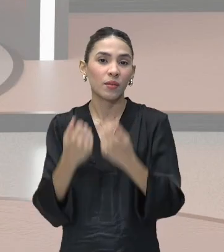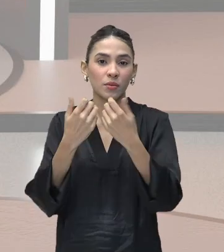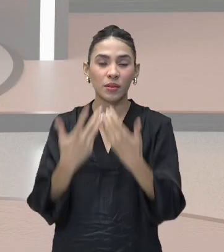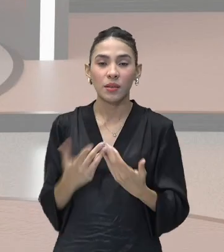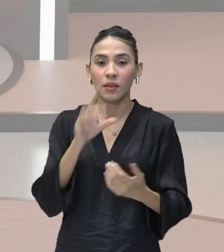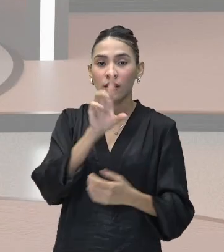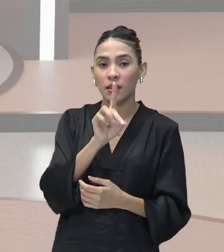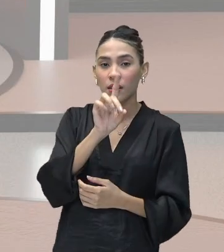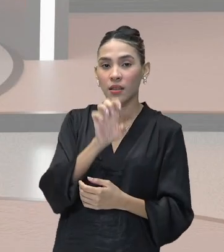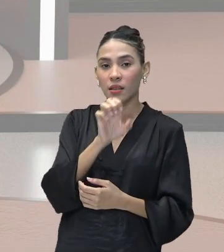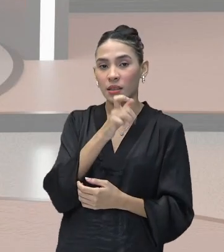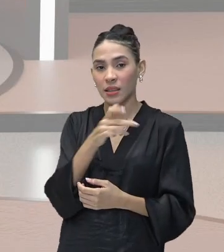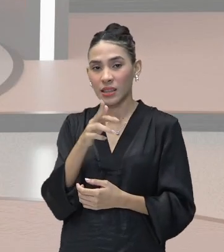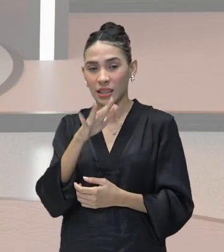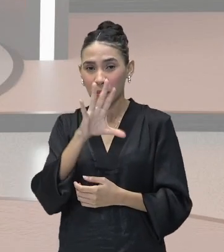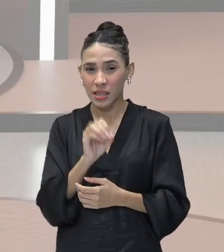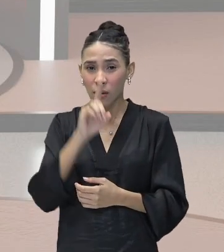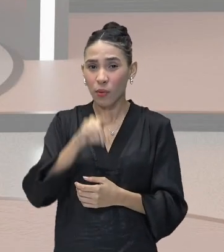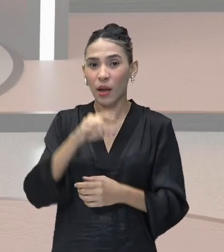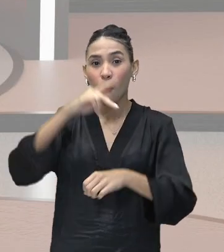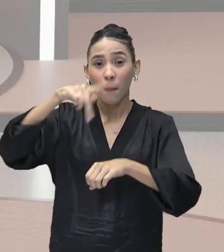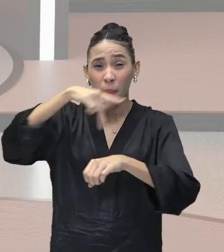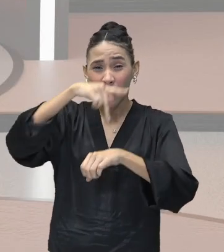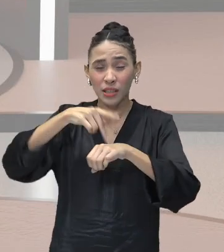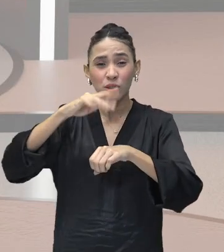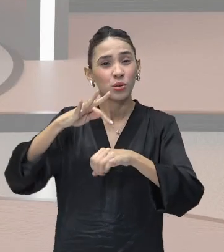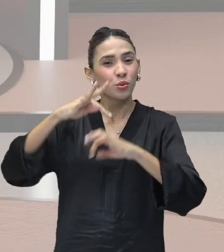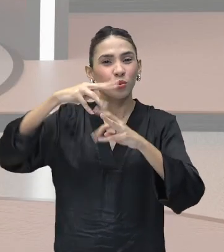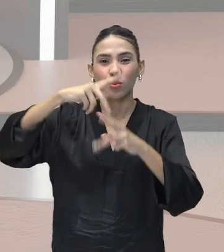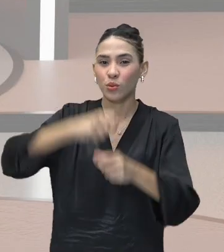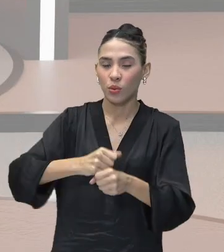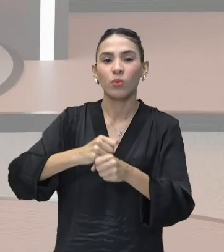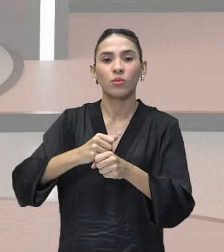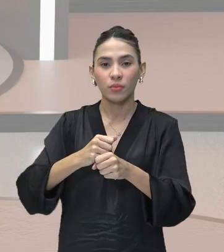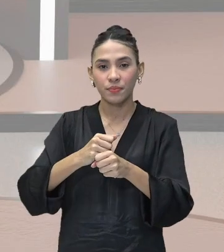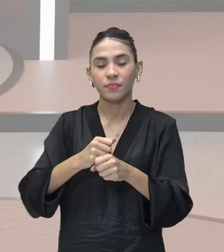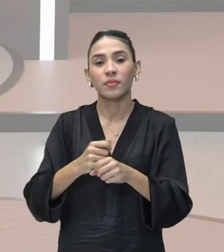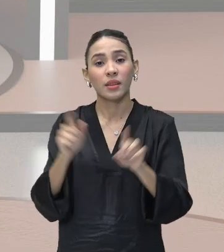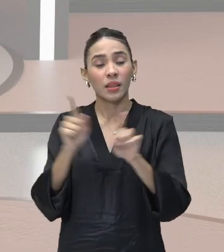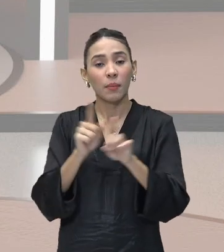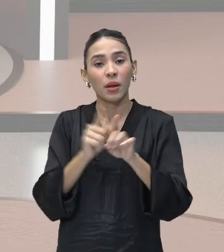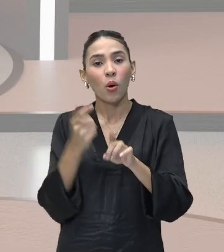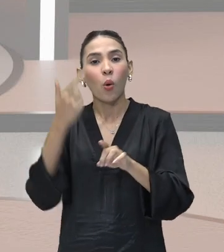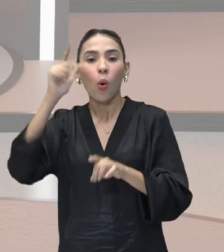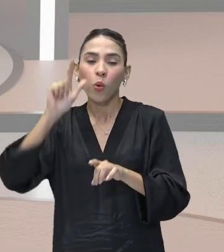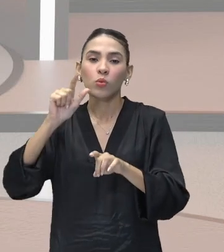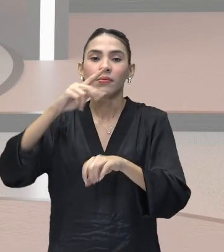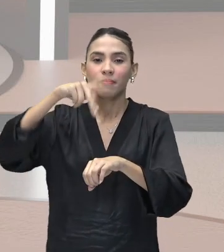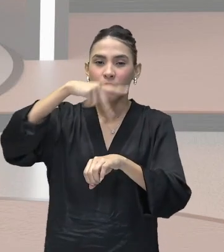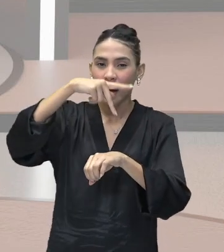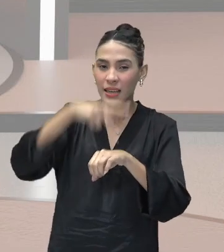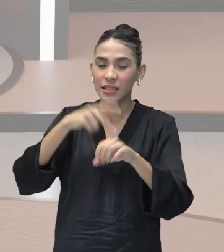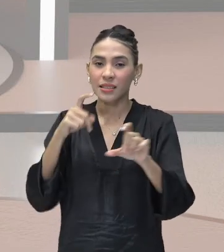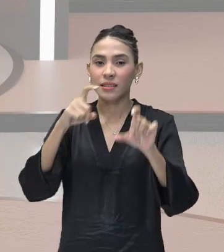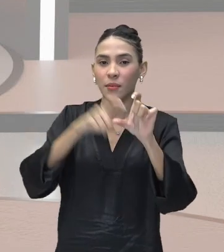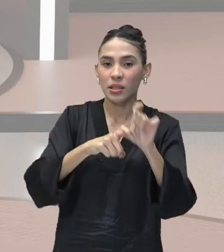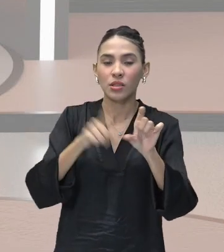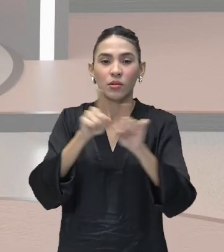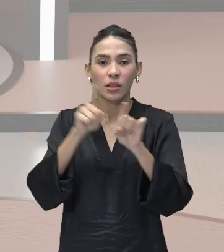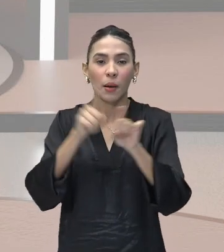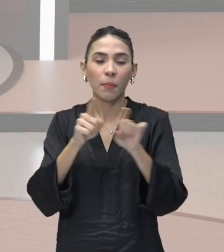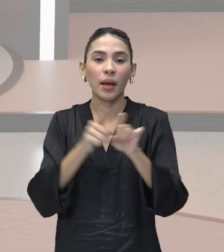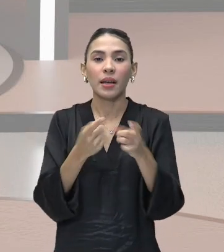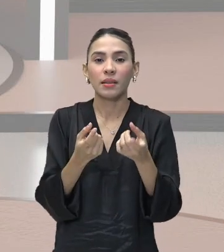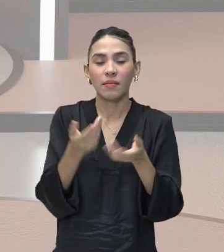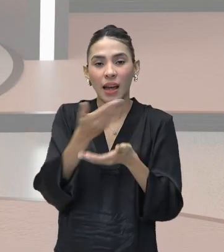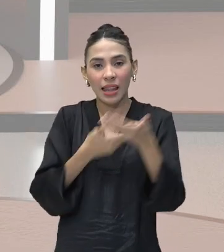Grande Depressão, é o cenário maior. O país todo, além de outras nações associadas que dependiam também desse comércio com os